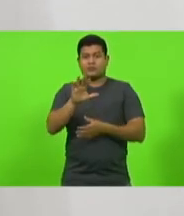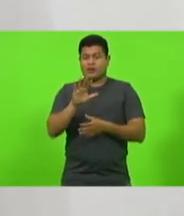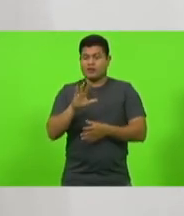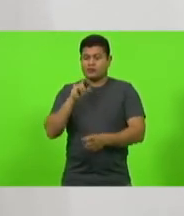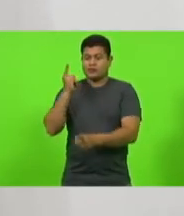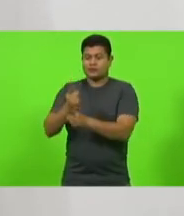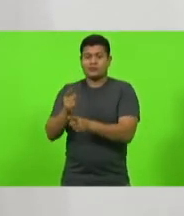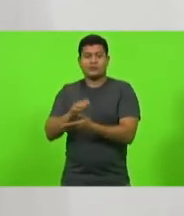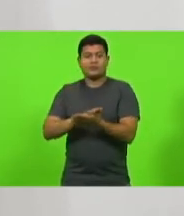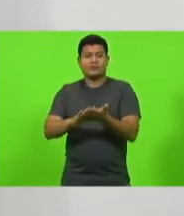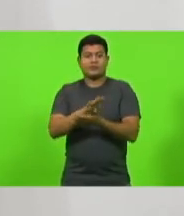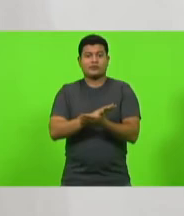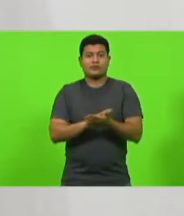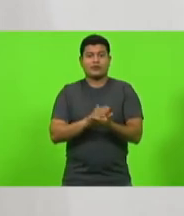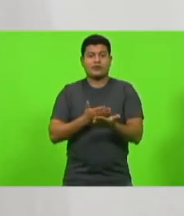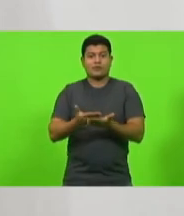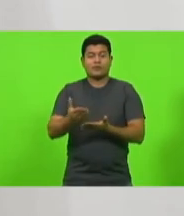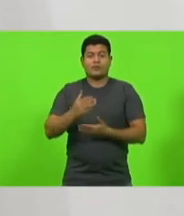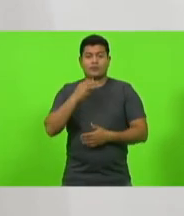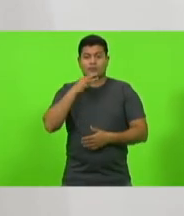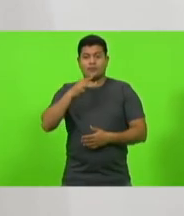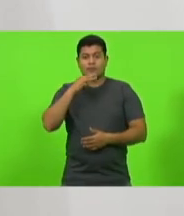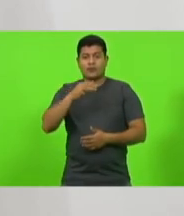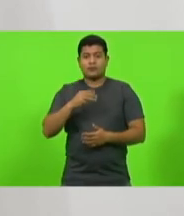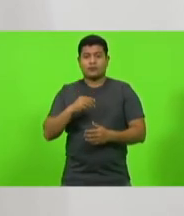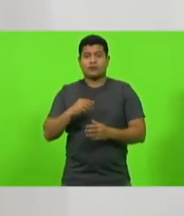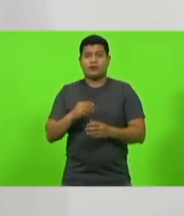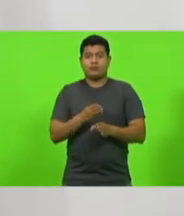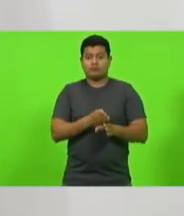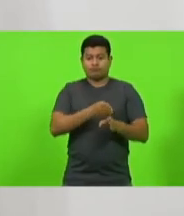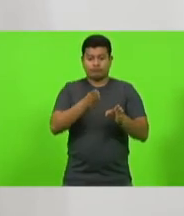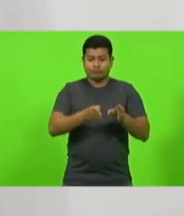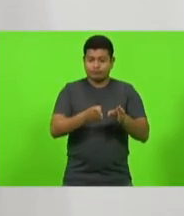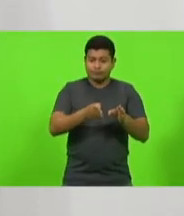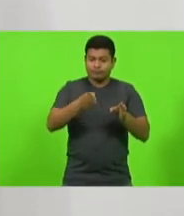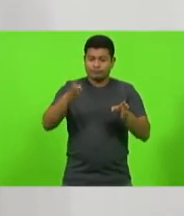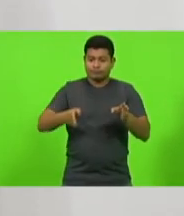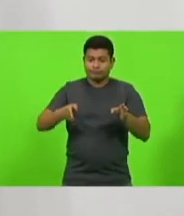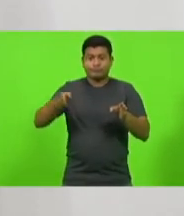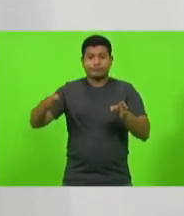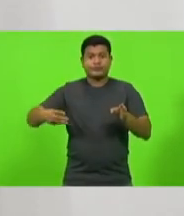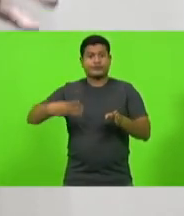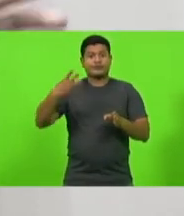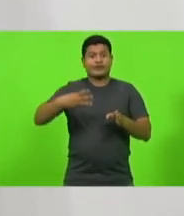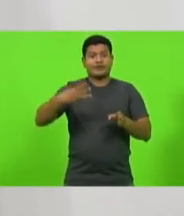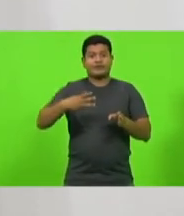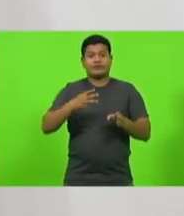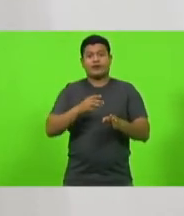e foi prorrogada por uma, duas, três vezes. Como não cabia